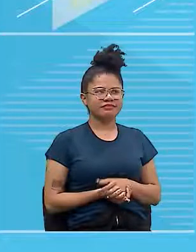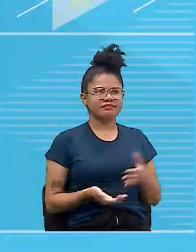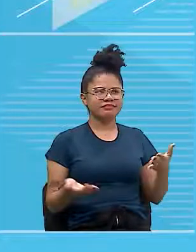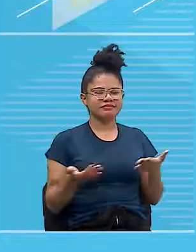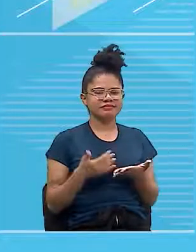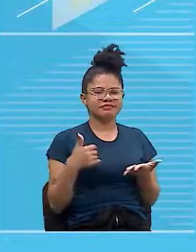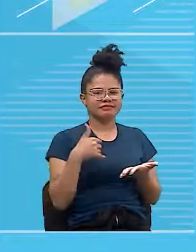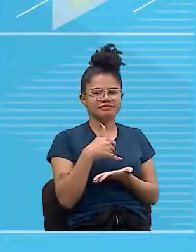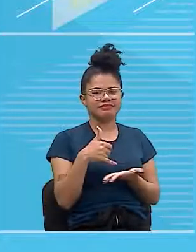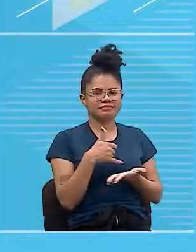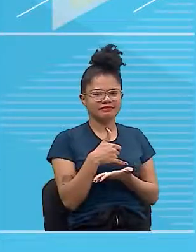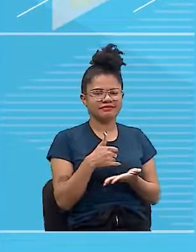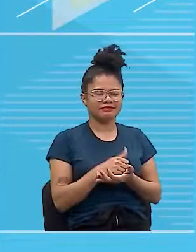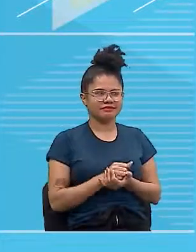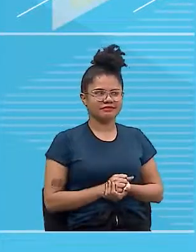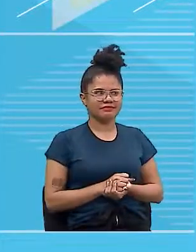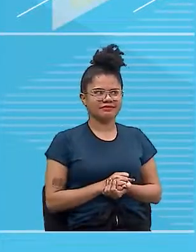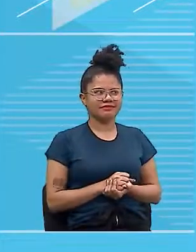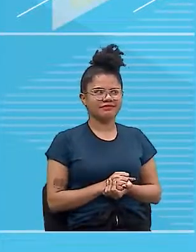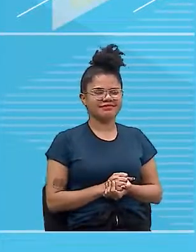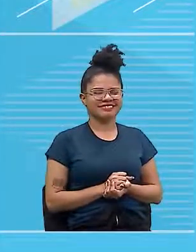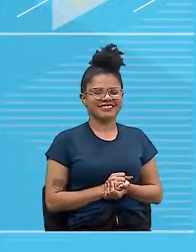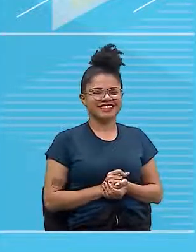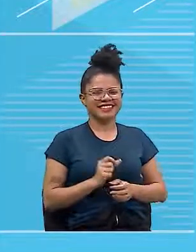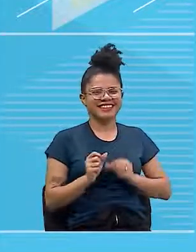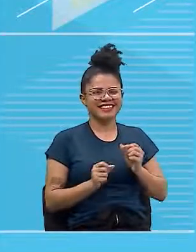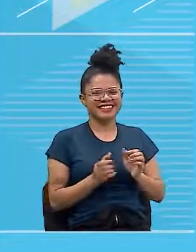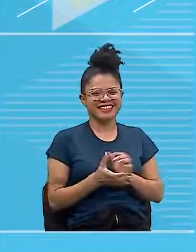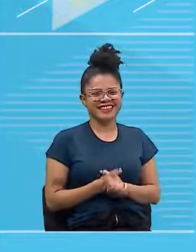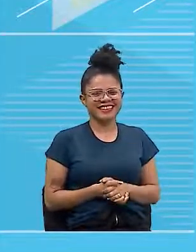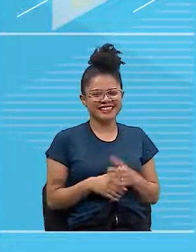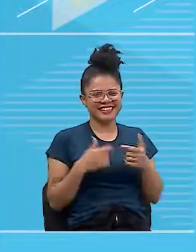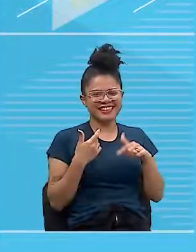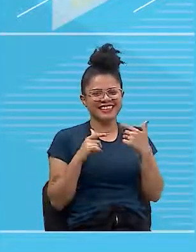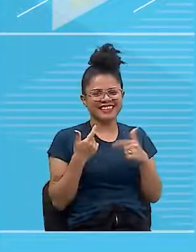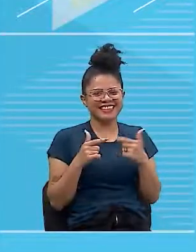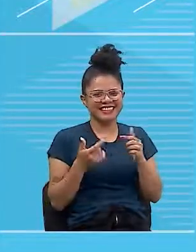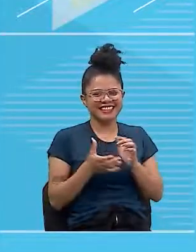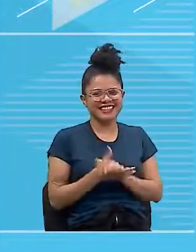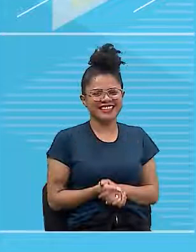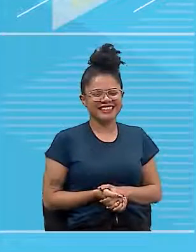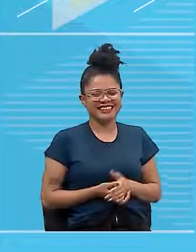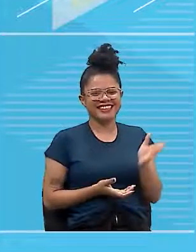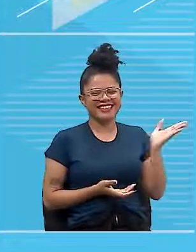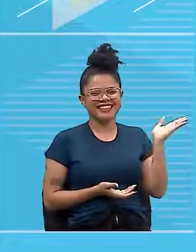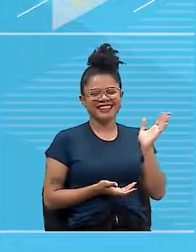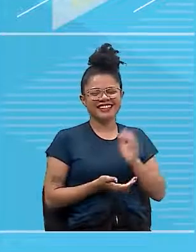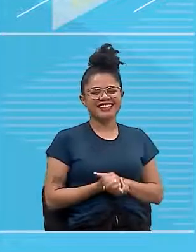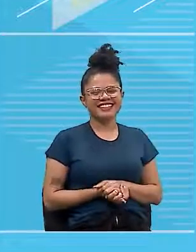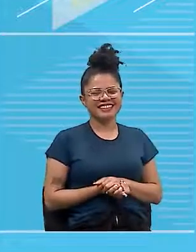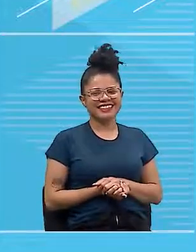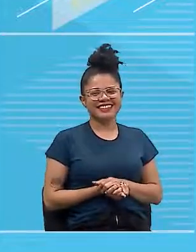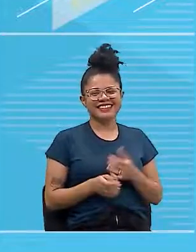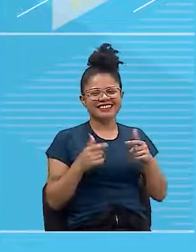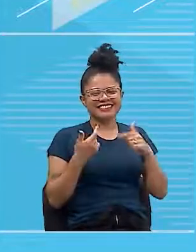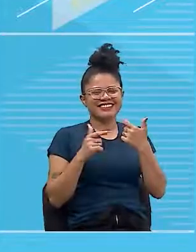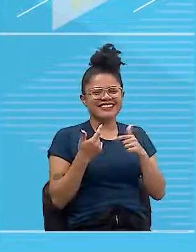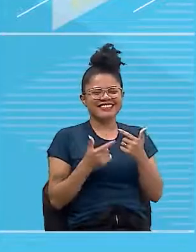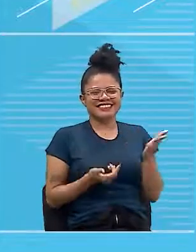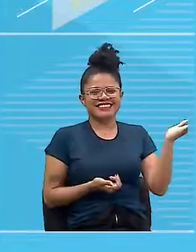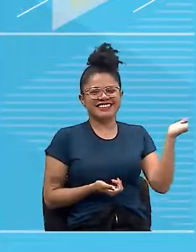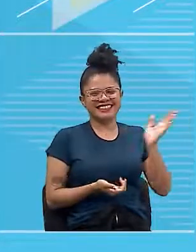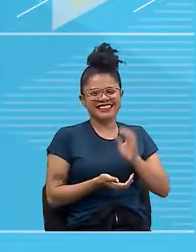carboidratos e o que é Joice a Joice tá surpresa Adriano Tu acredita ela ficou assim que vocês não viram